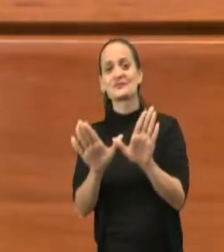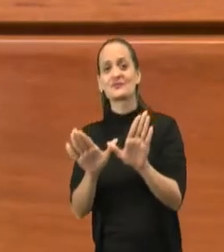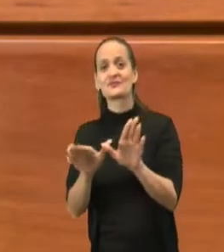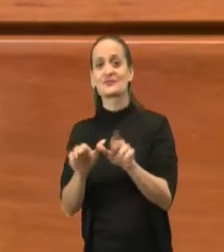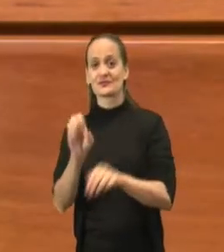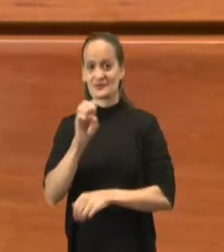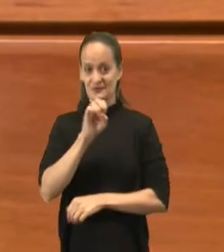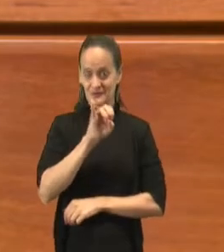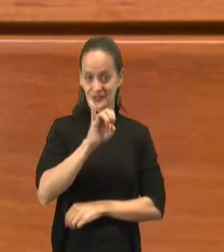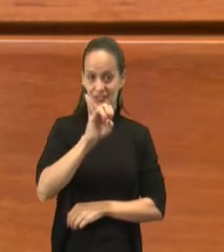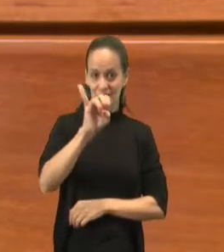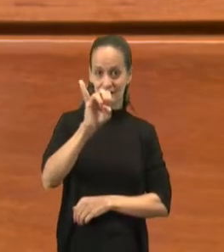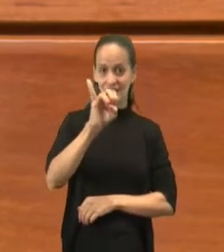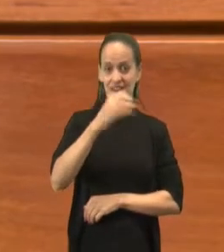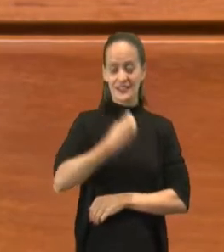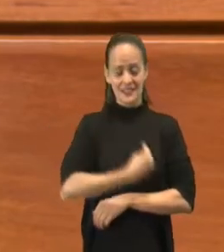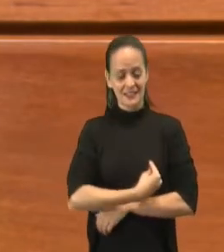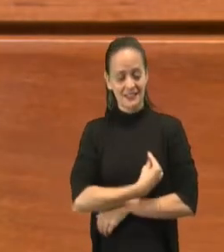alva, se